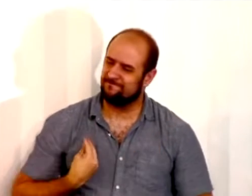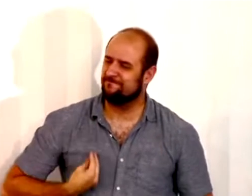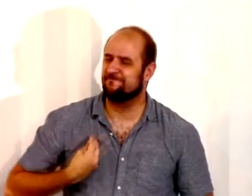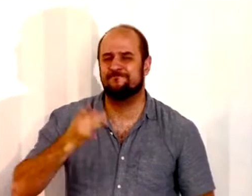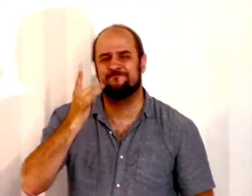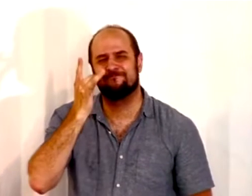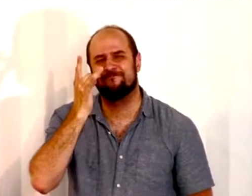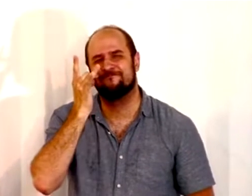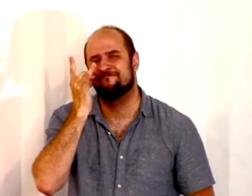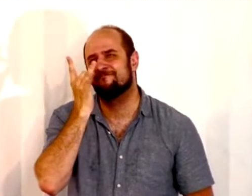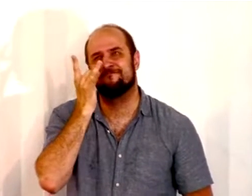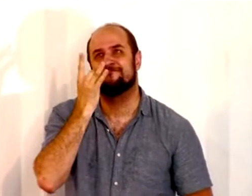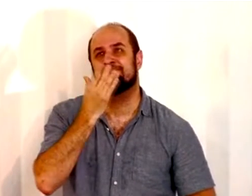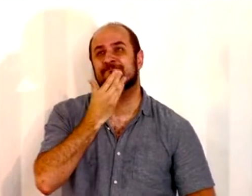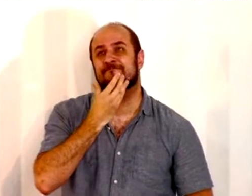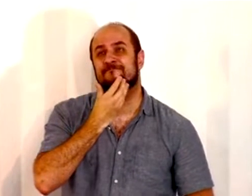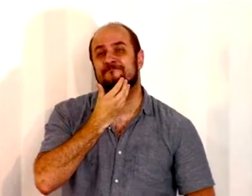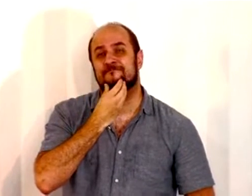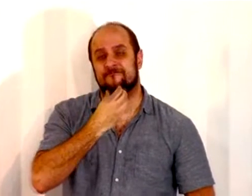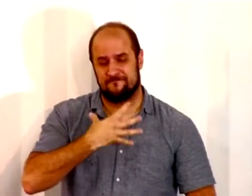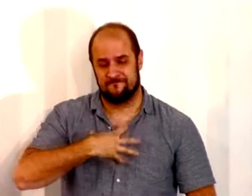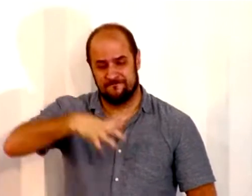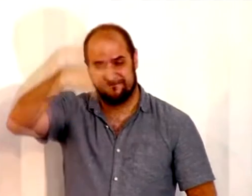do Príncipe da Paz.